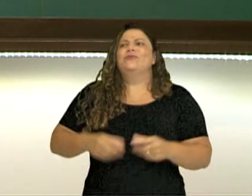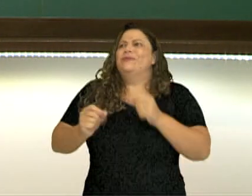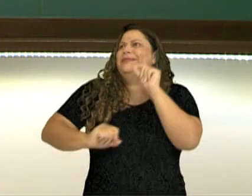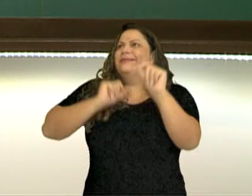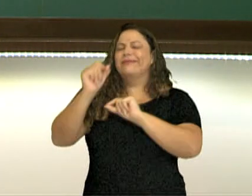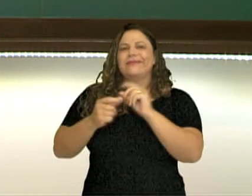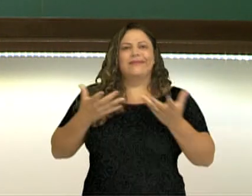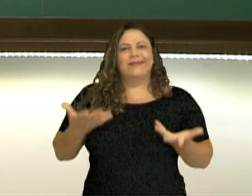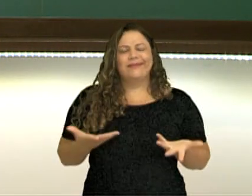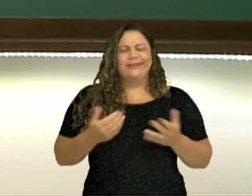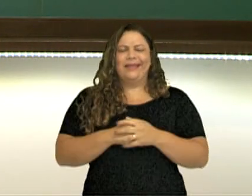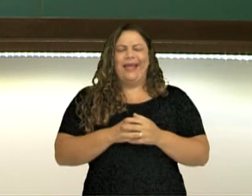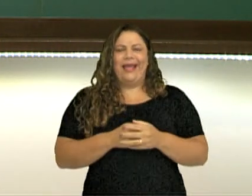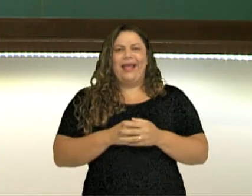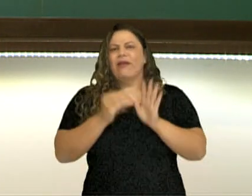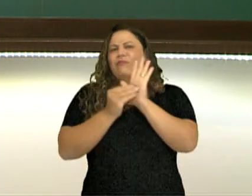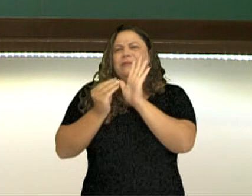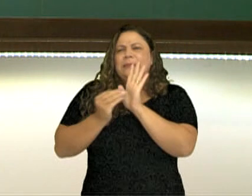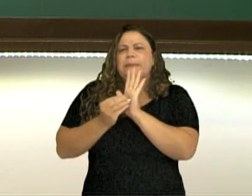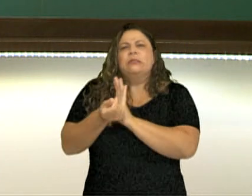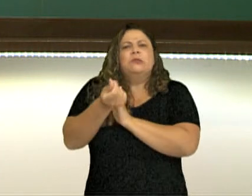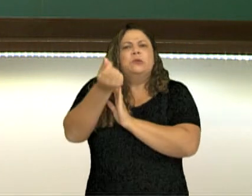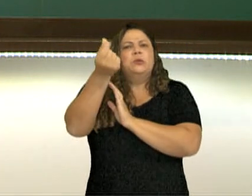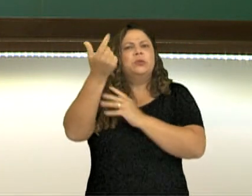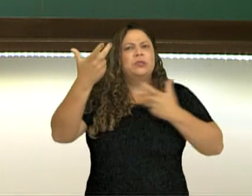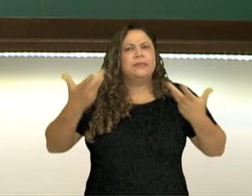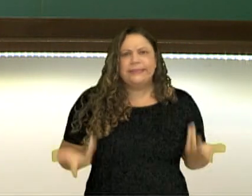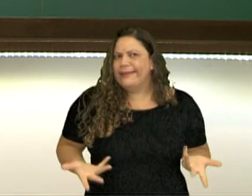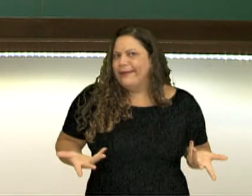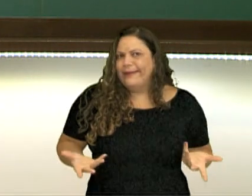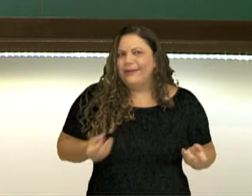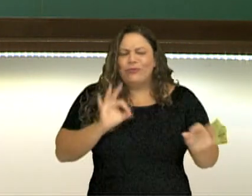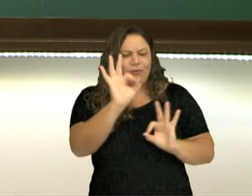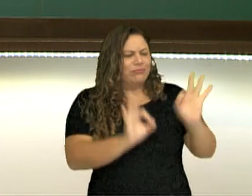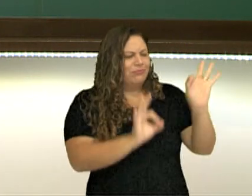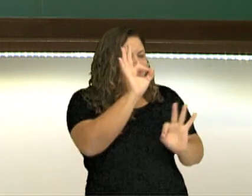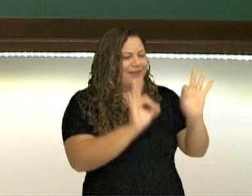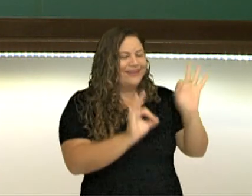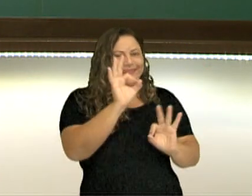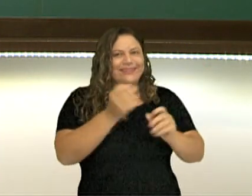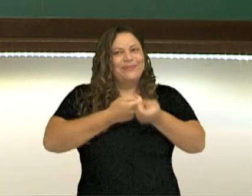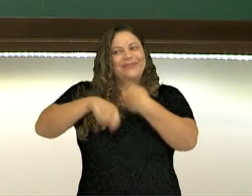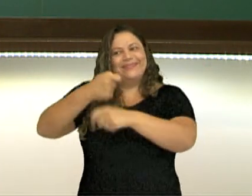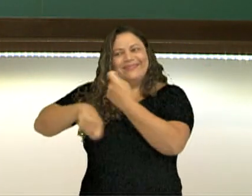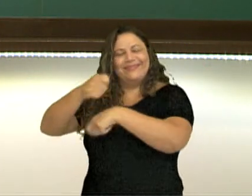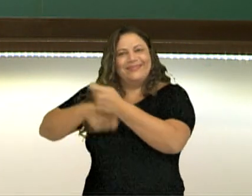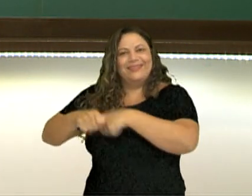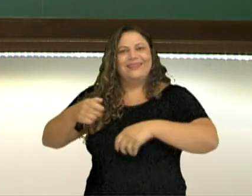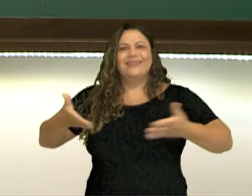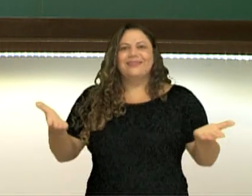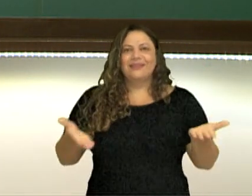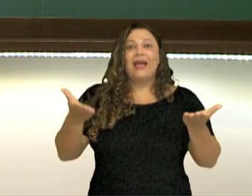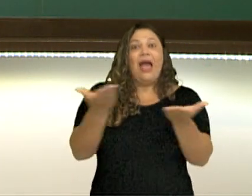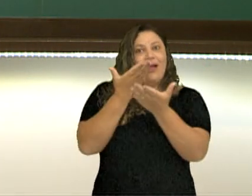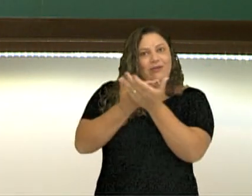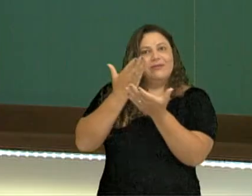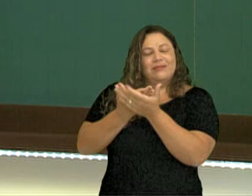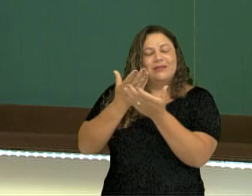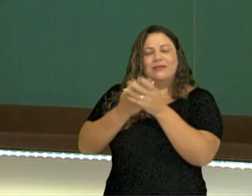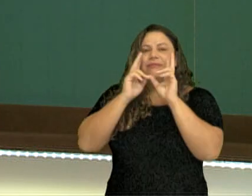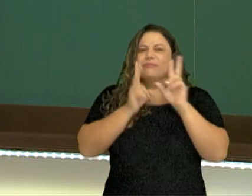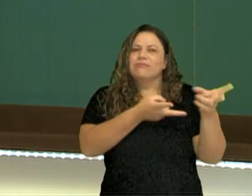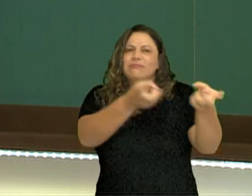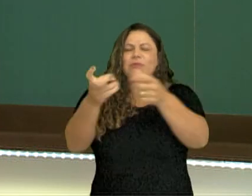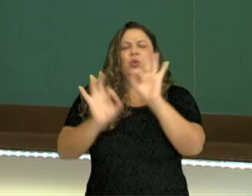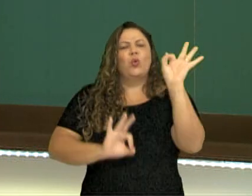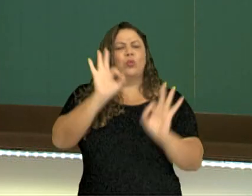vermelho, um tema bastante importante dentro do nosso planejamento financeiro. Nessa aula a gente vai ver como se